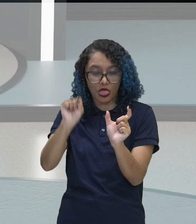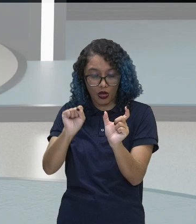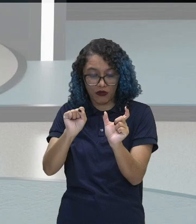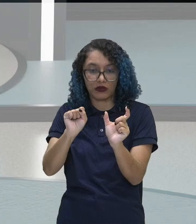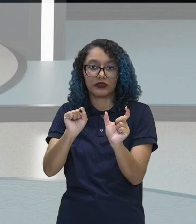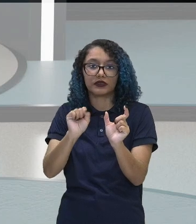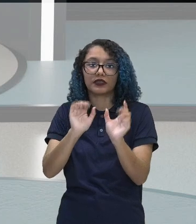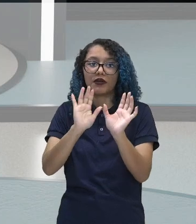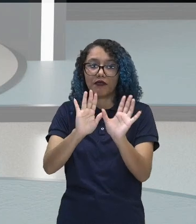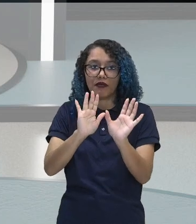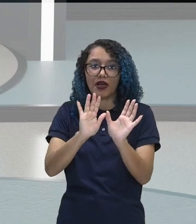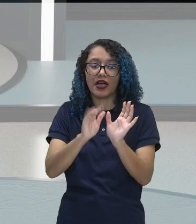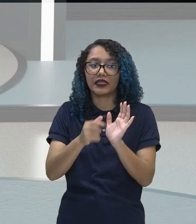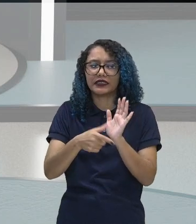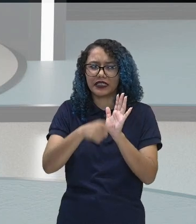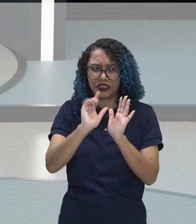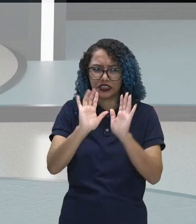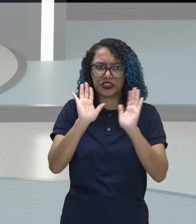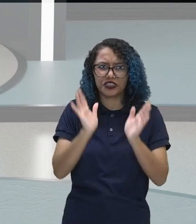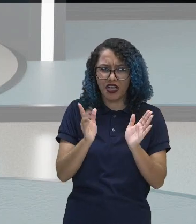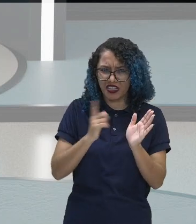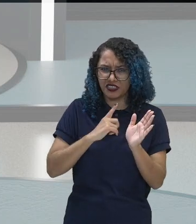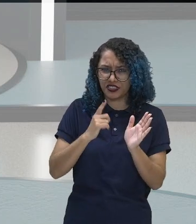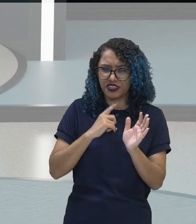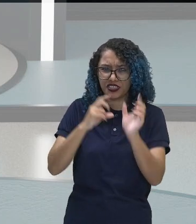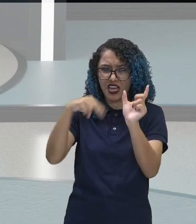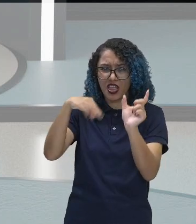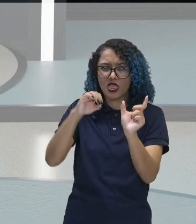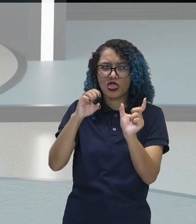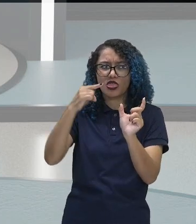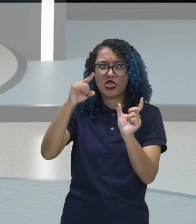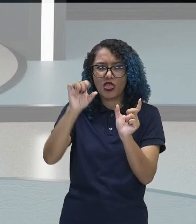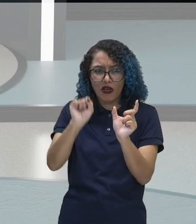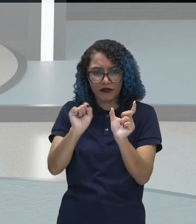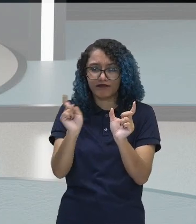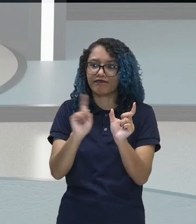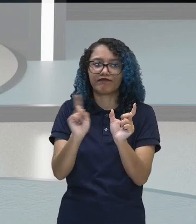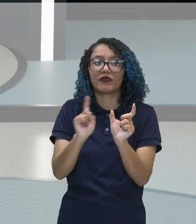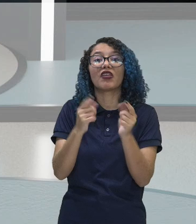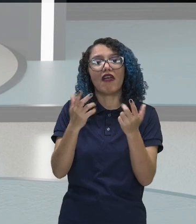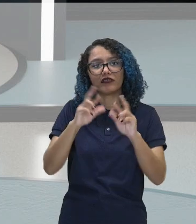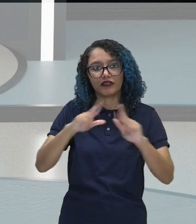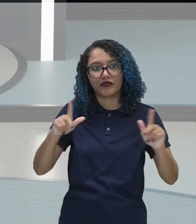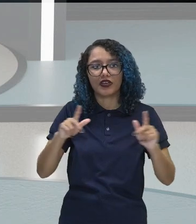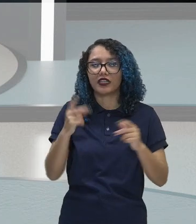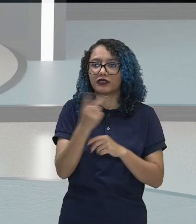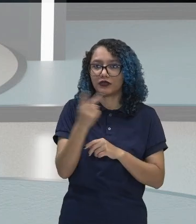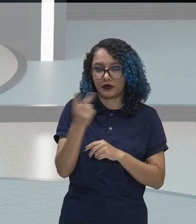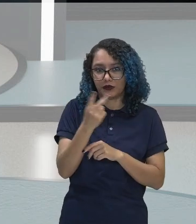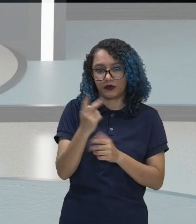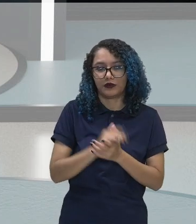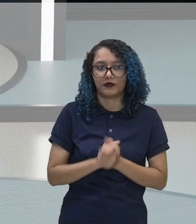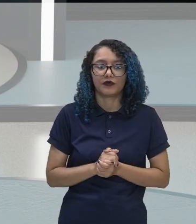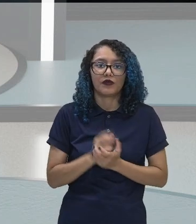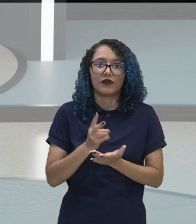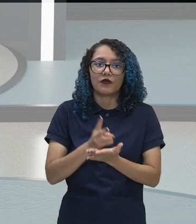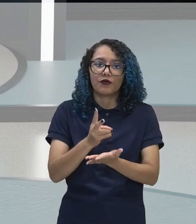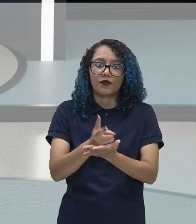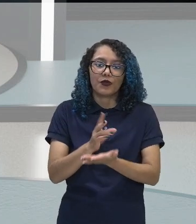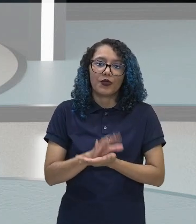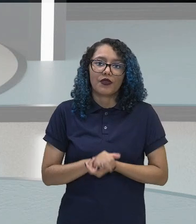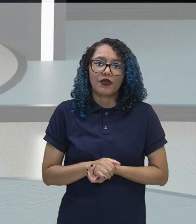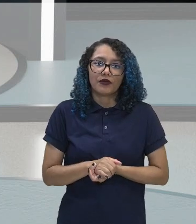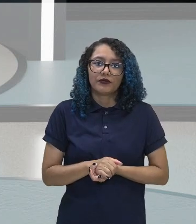foi mencionado em nenhum momento. Então, essa é a diferença entre zeugma e elipse, tá bom? Continuando,